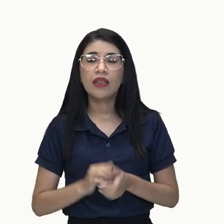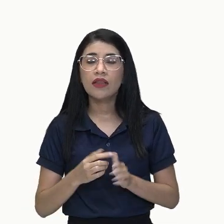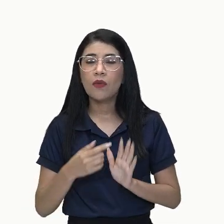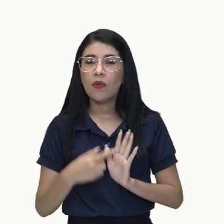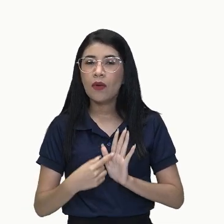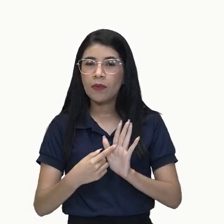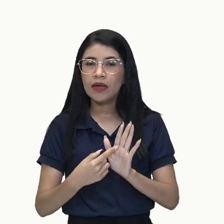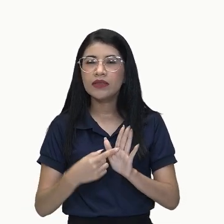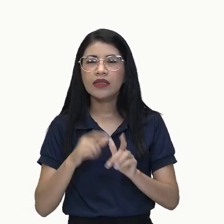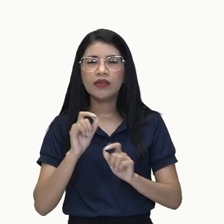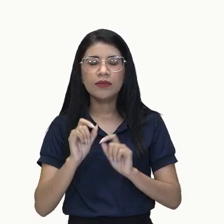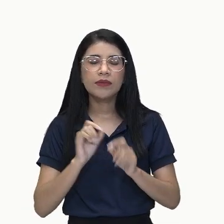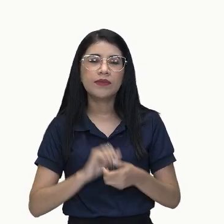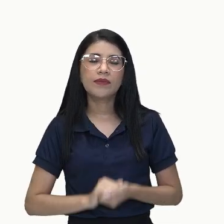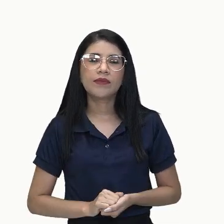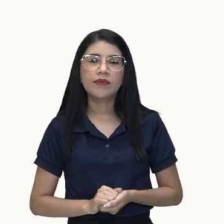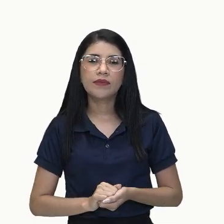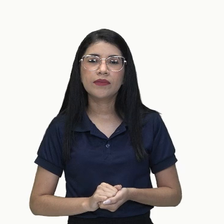essa ideia